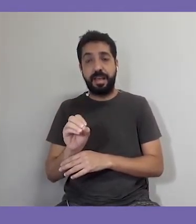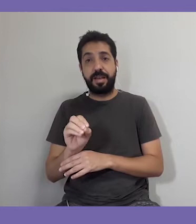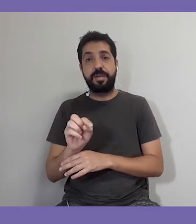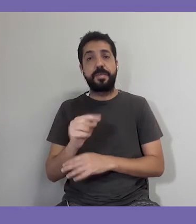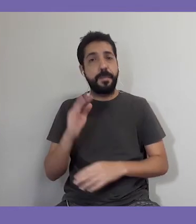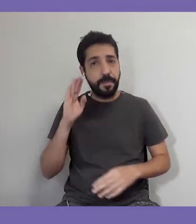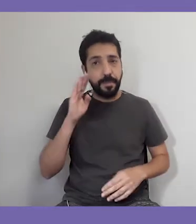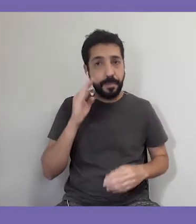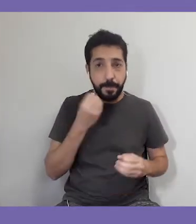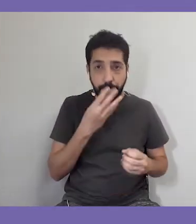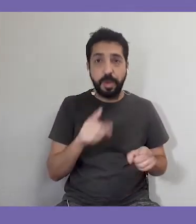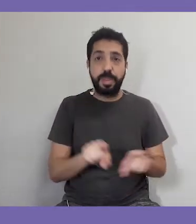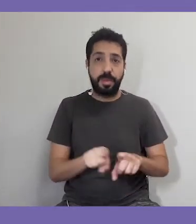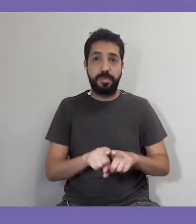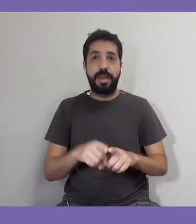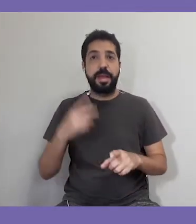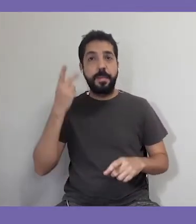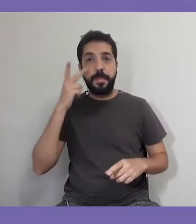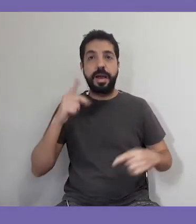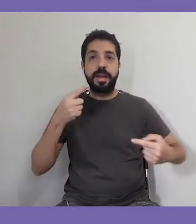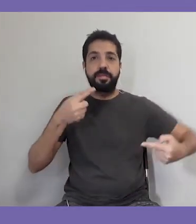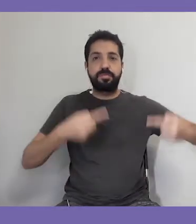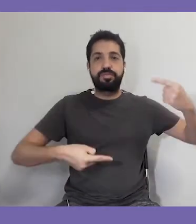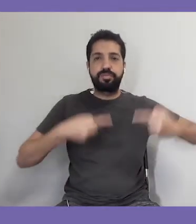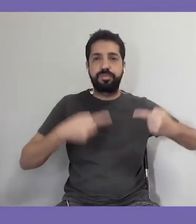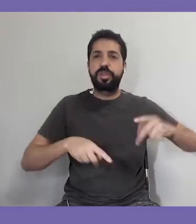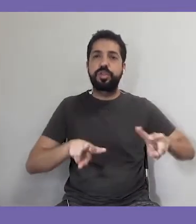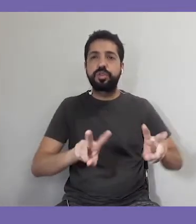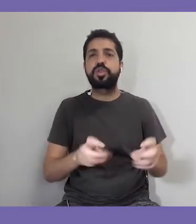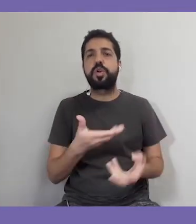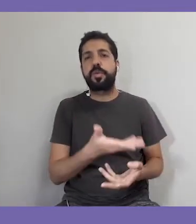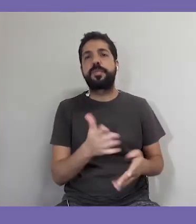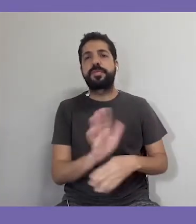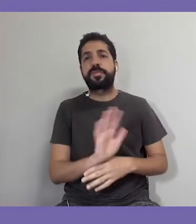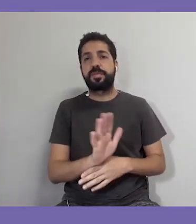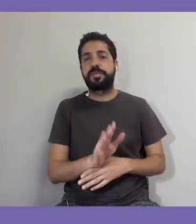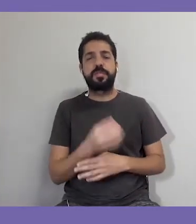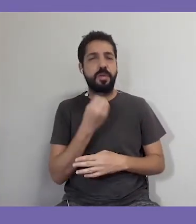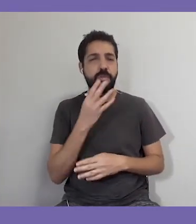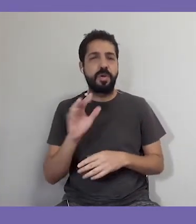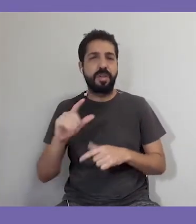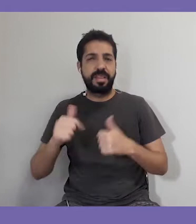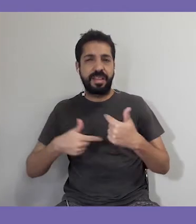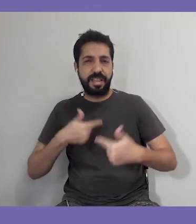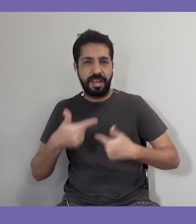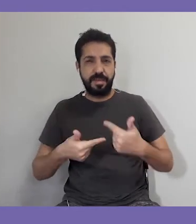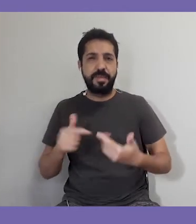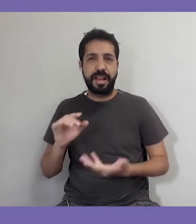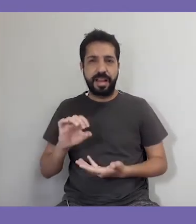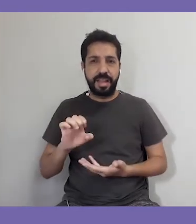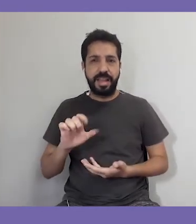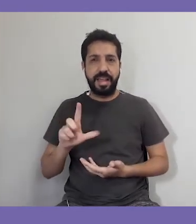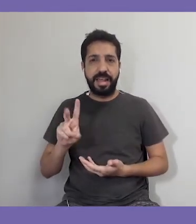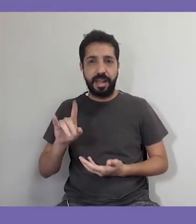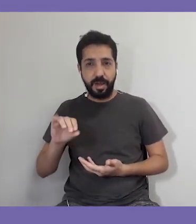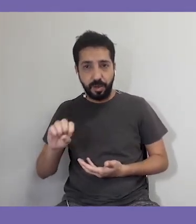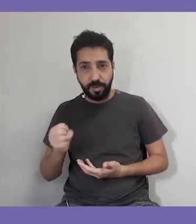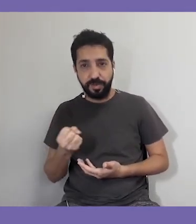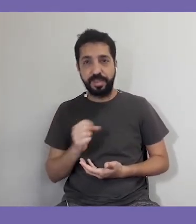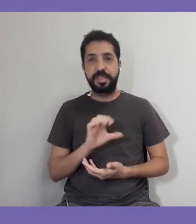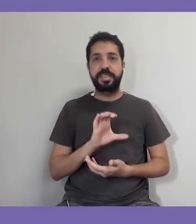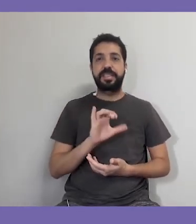para debater, né? Eu acho maravilhoso o trabalho do Elvis e do Cine Café,